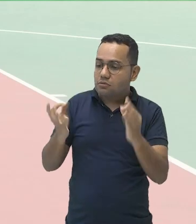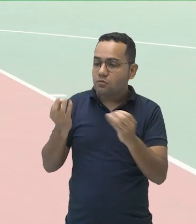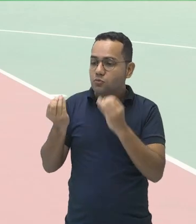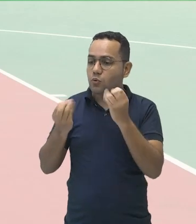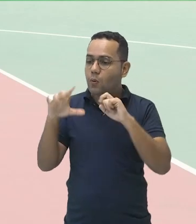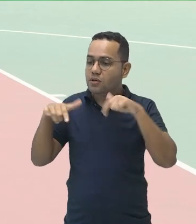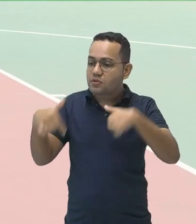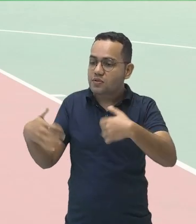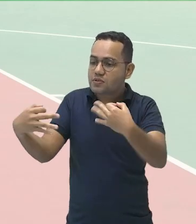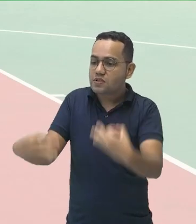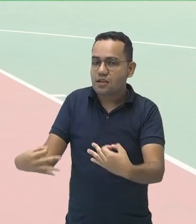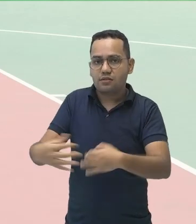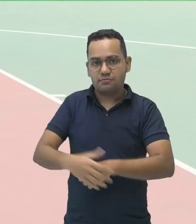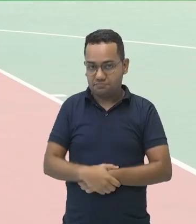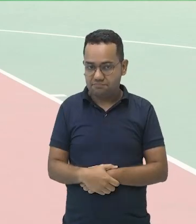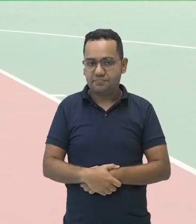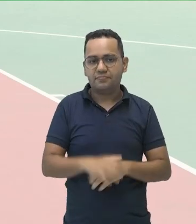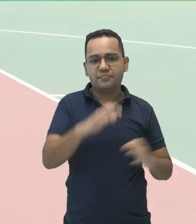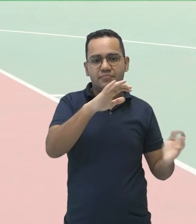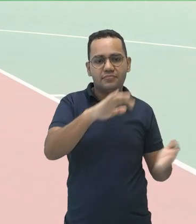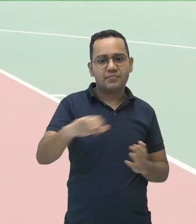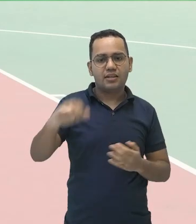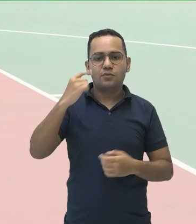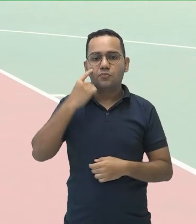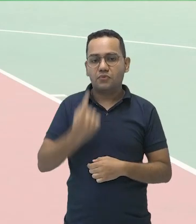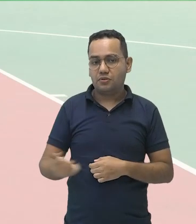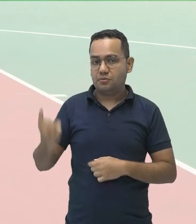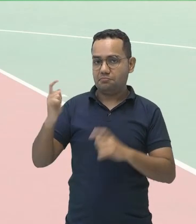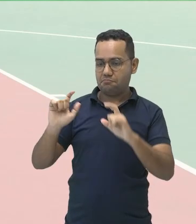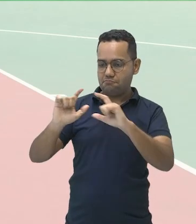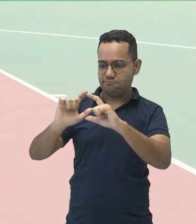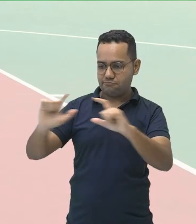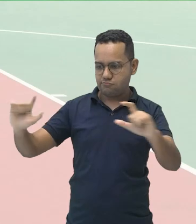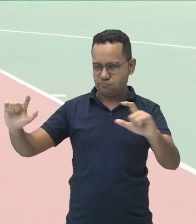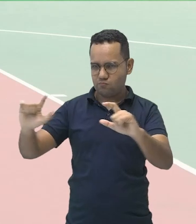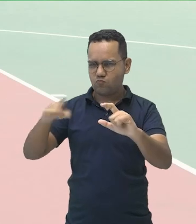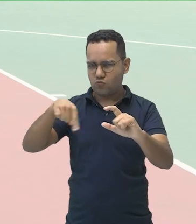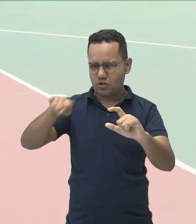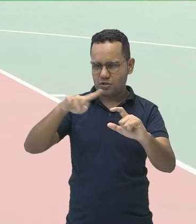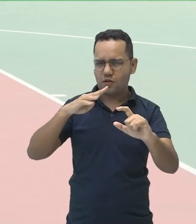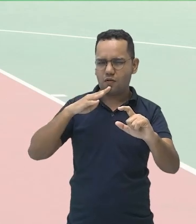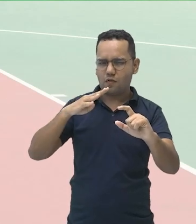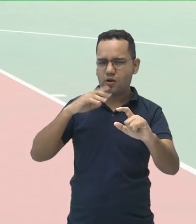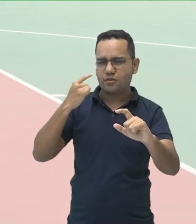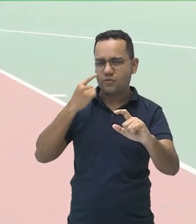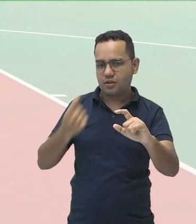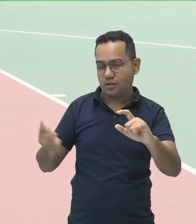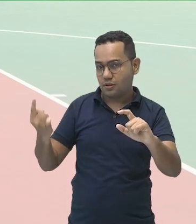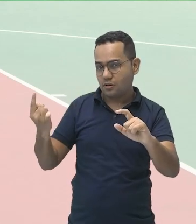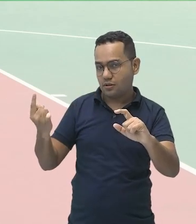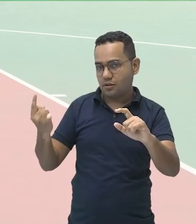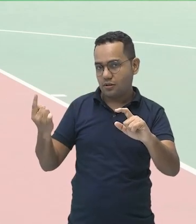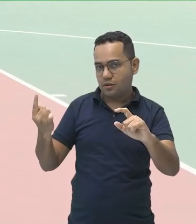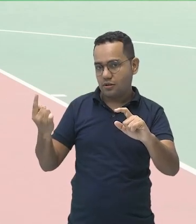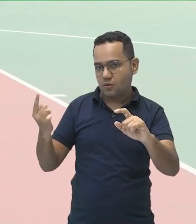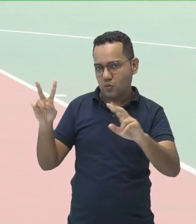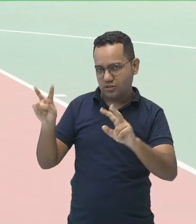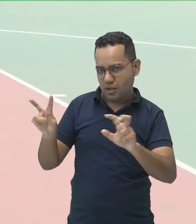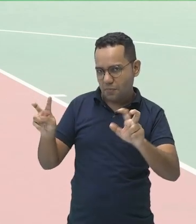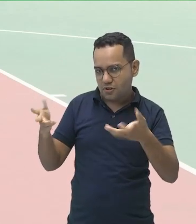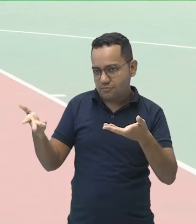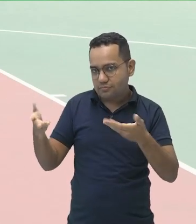Então vamos lá ver aqui o nosso alfa. Vocês já ouviram falar sobre traumatismos de boca e